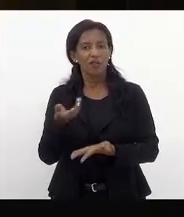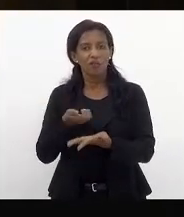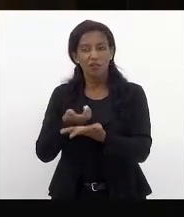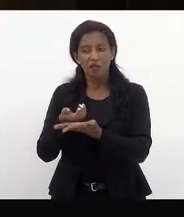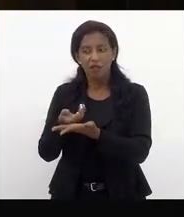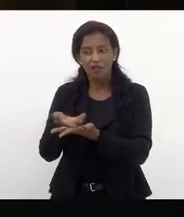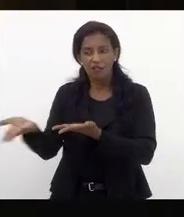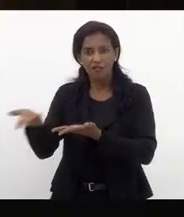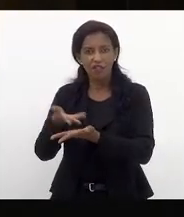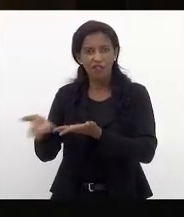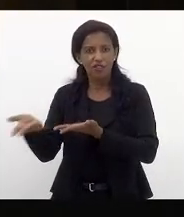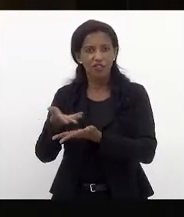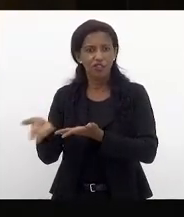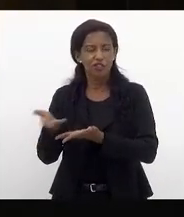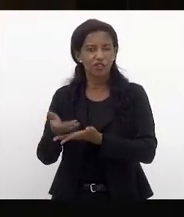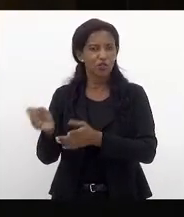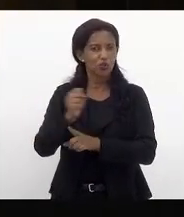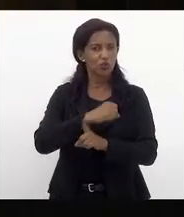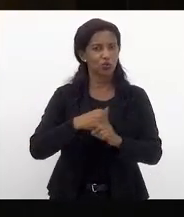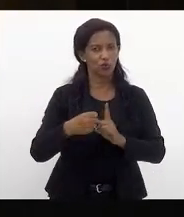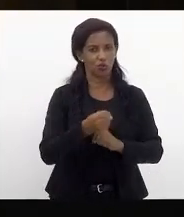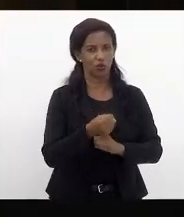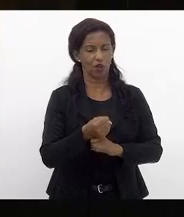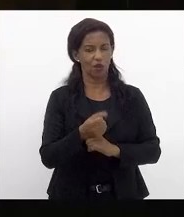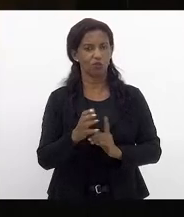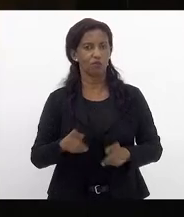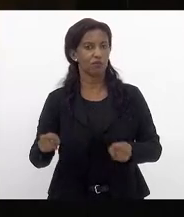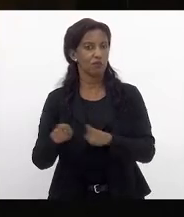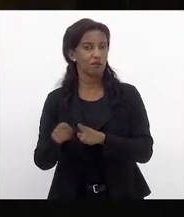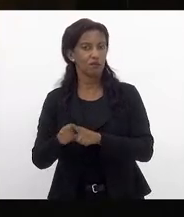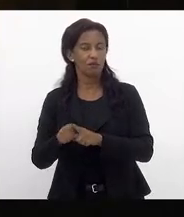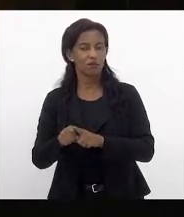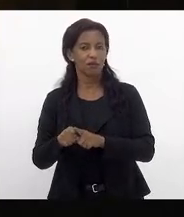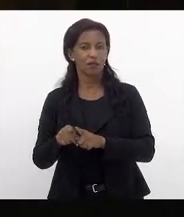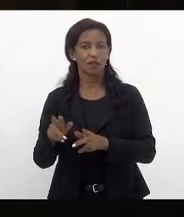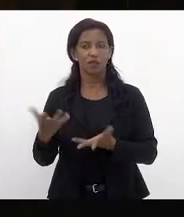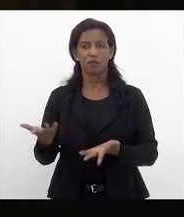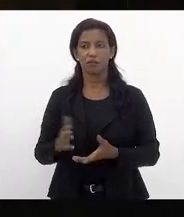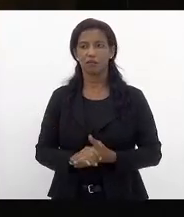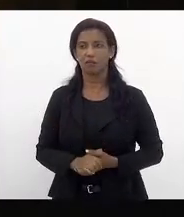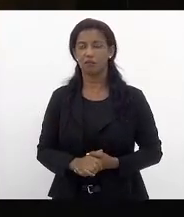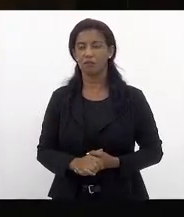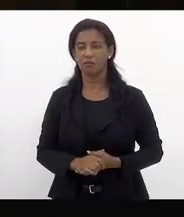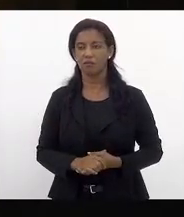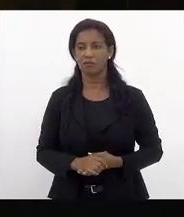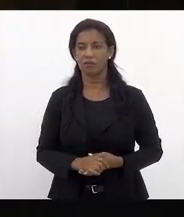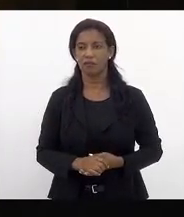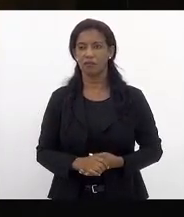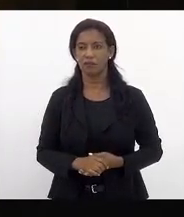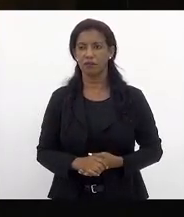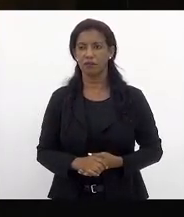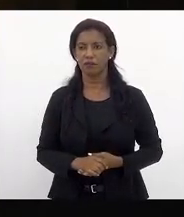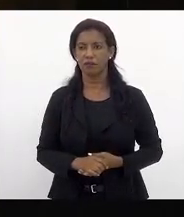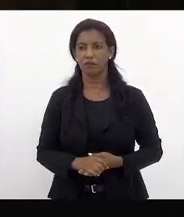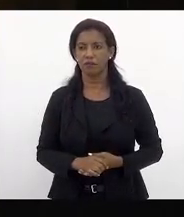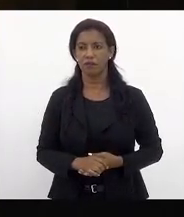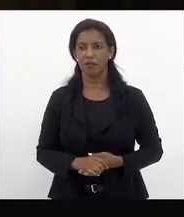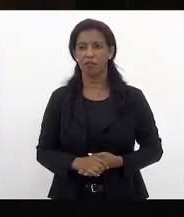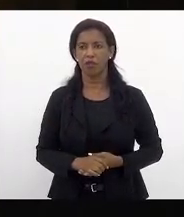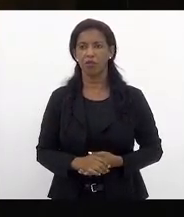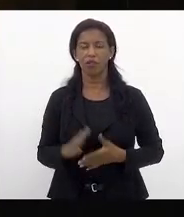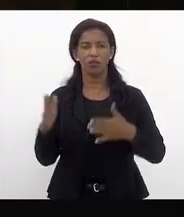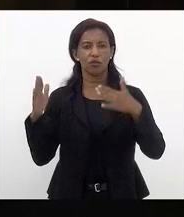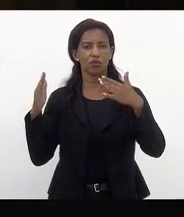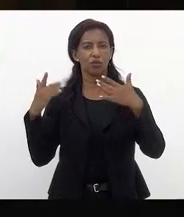no social, sem esse investimento também na reestruturação econômica. Não dá para a gente estabelecer um teto